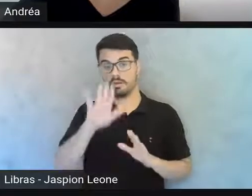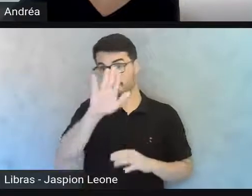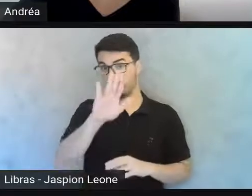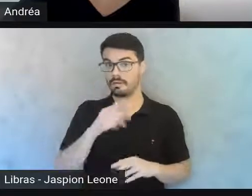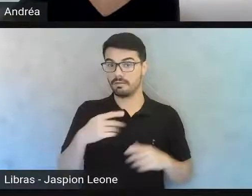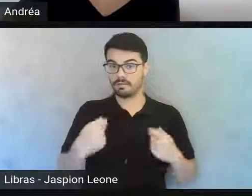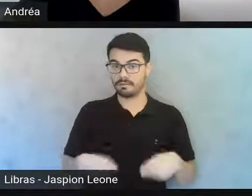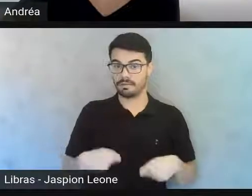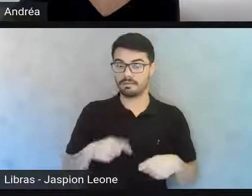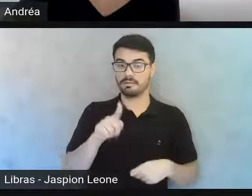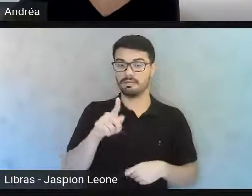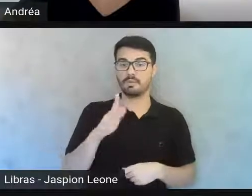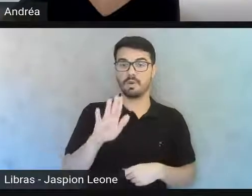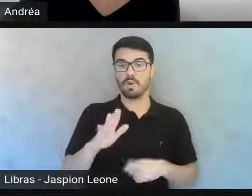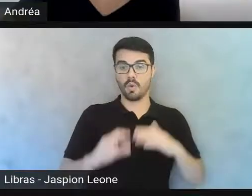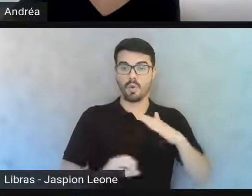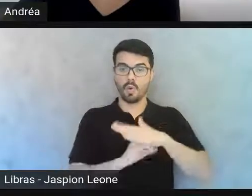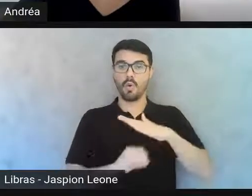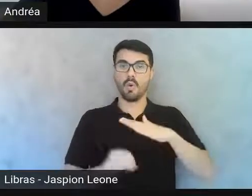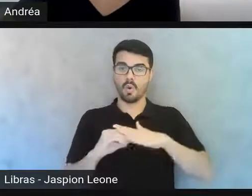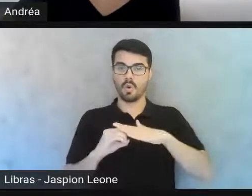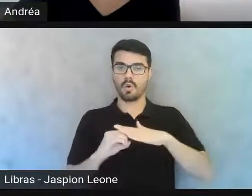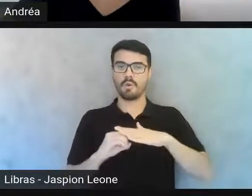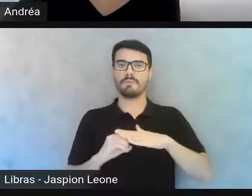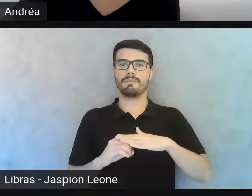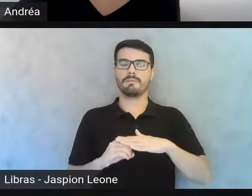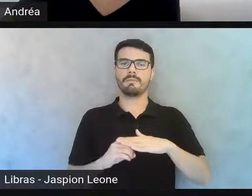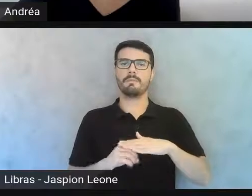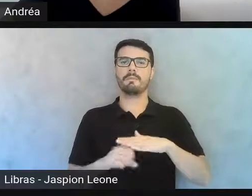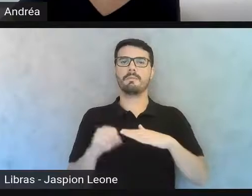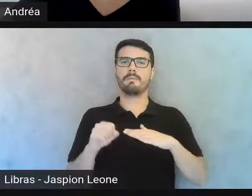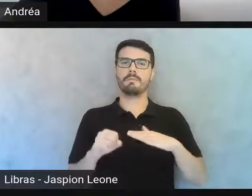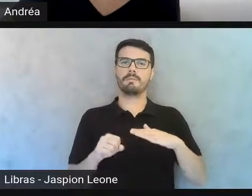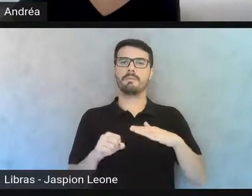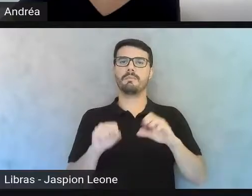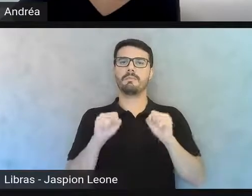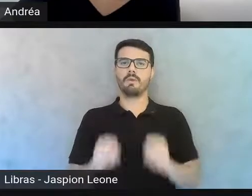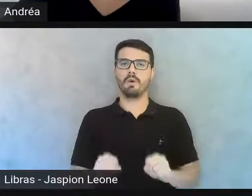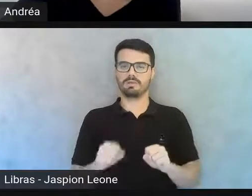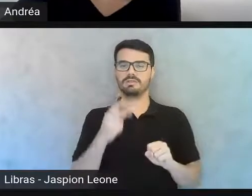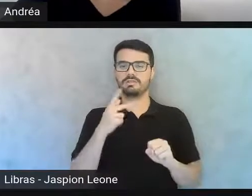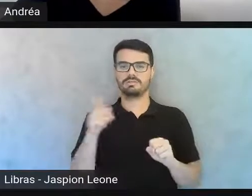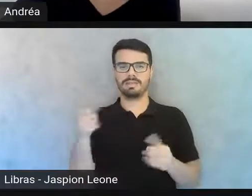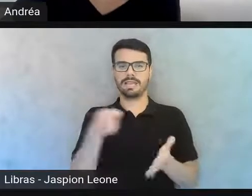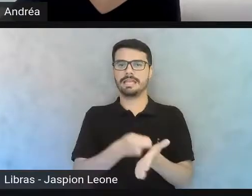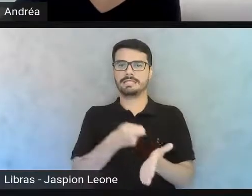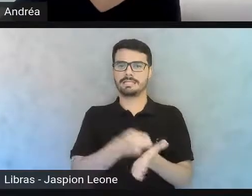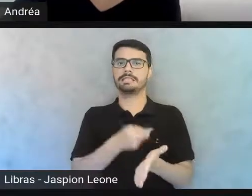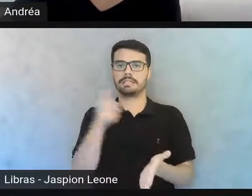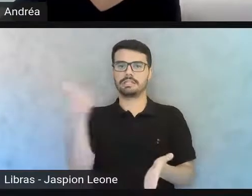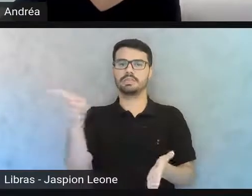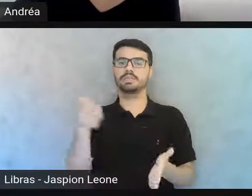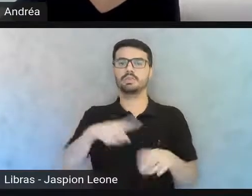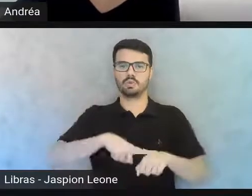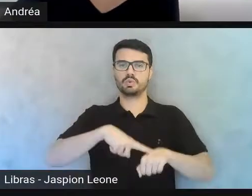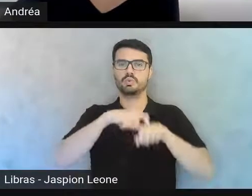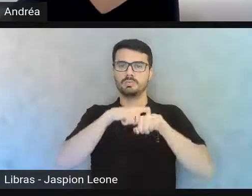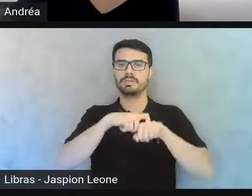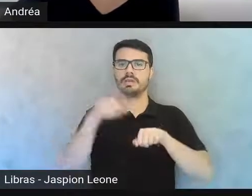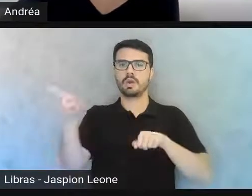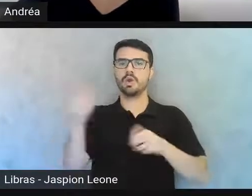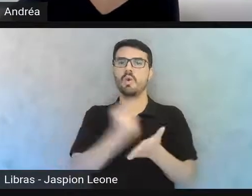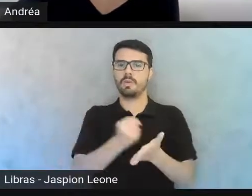inflexão. O órgão pode exigir que a empresa suspenda o contrato de trabalho